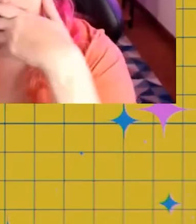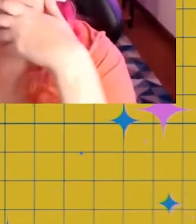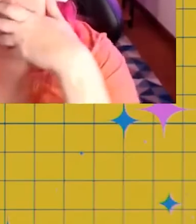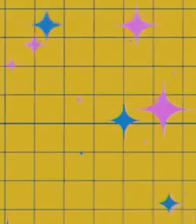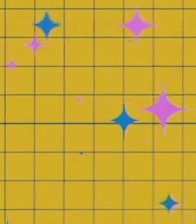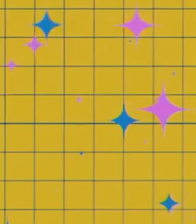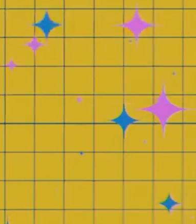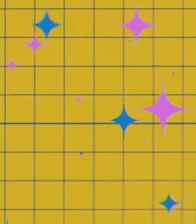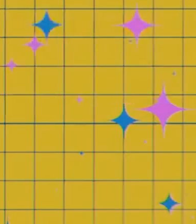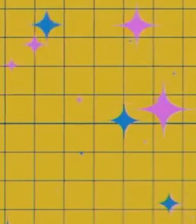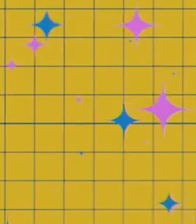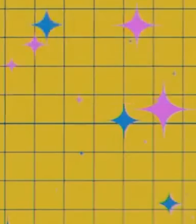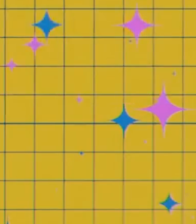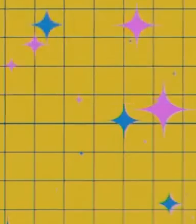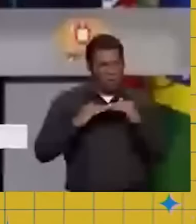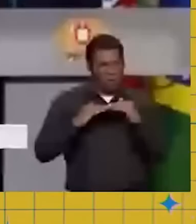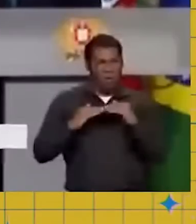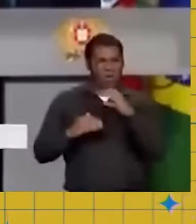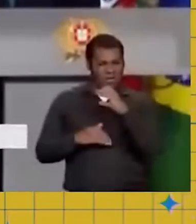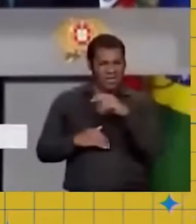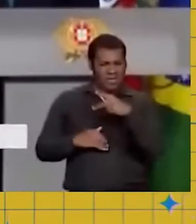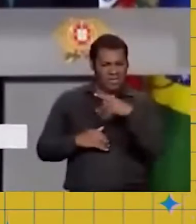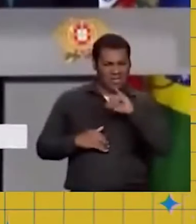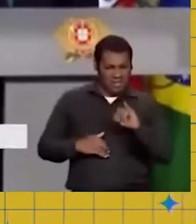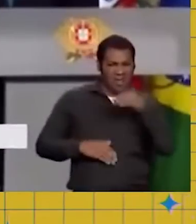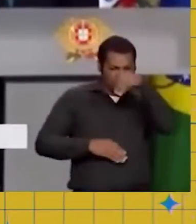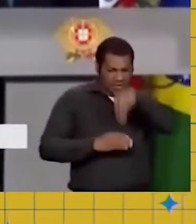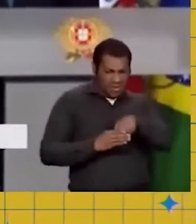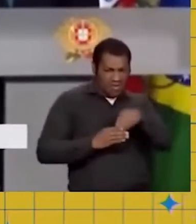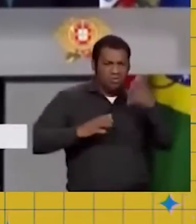Cadê? Cadê a explicação? Eu vou acolher para você.